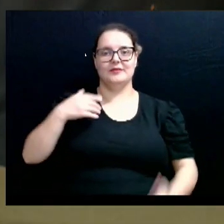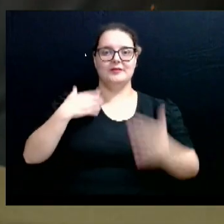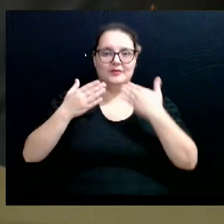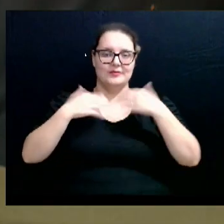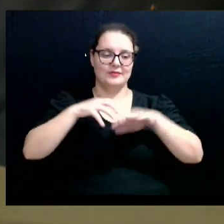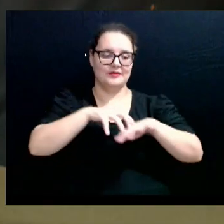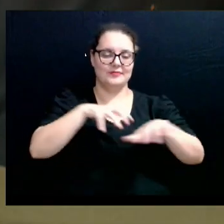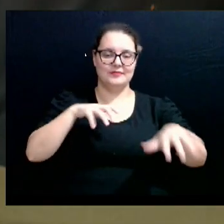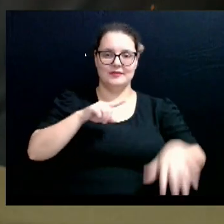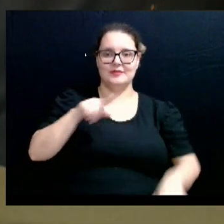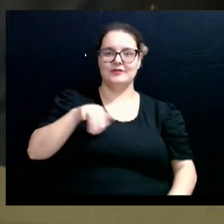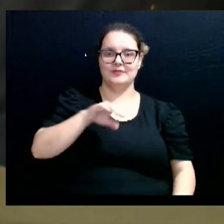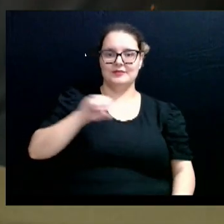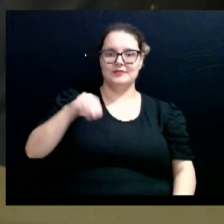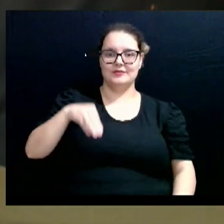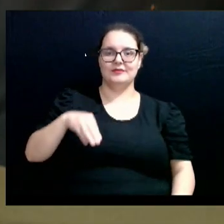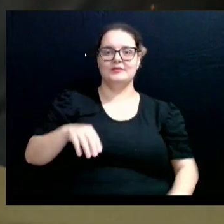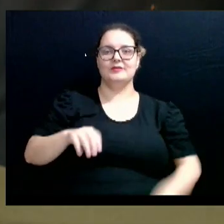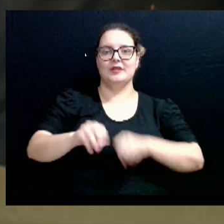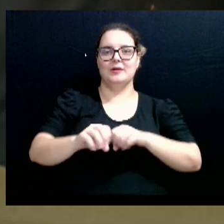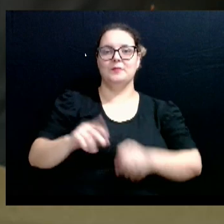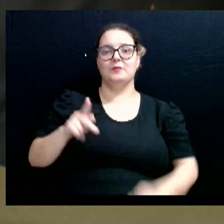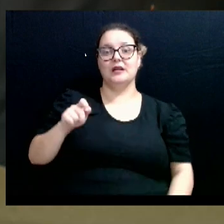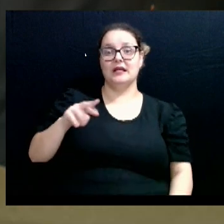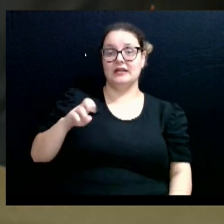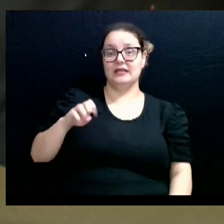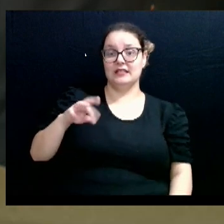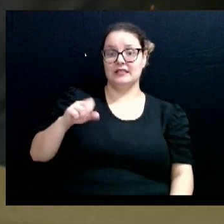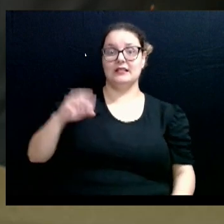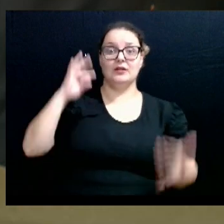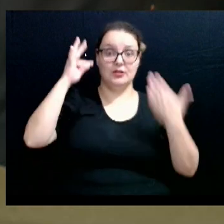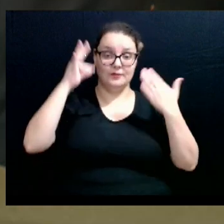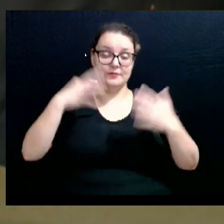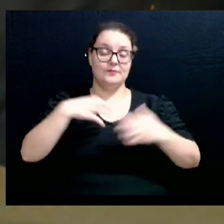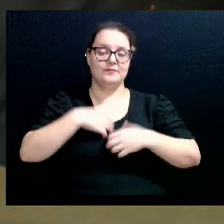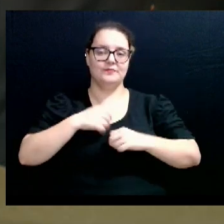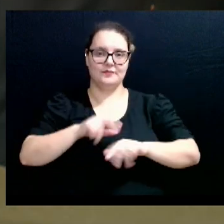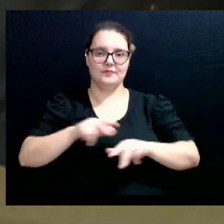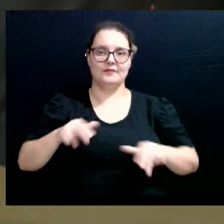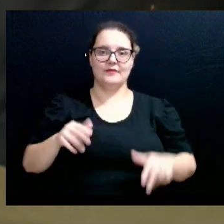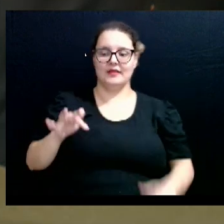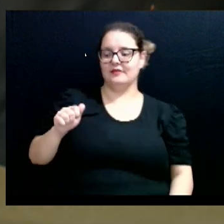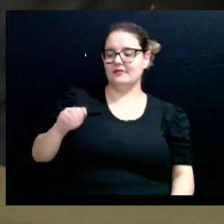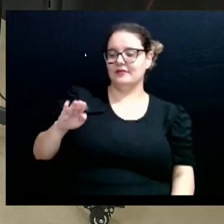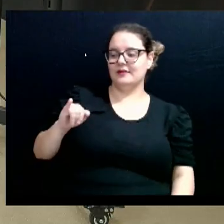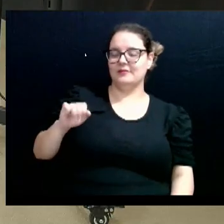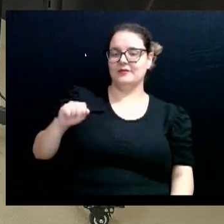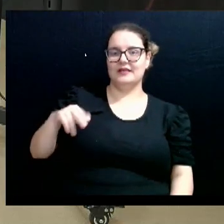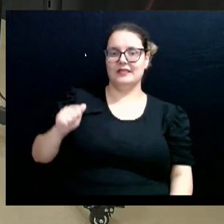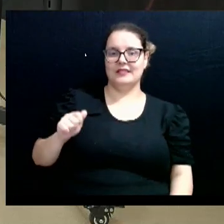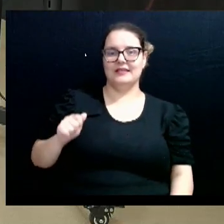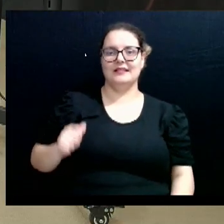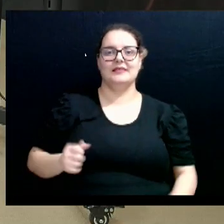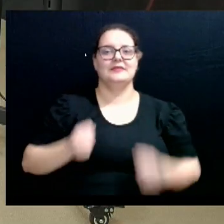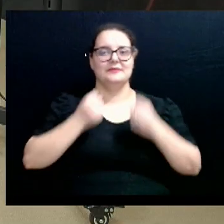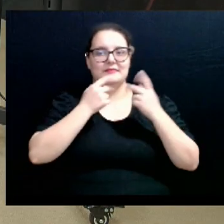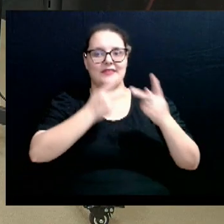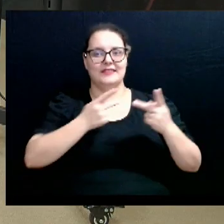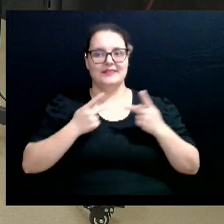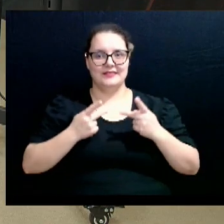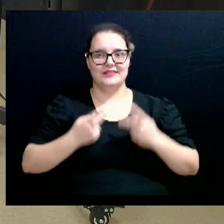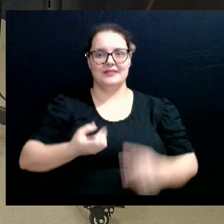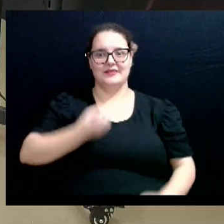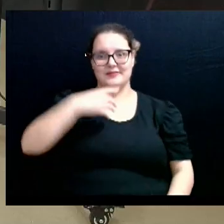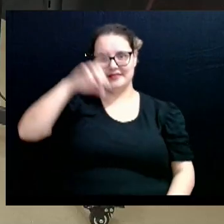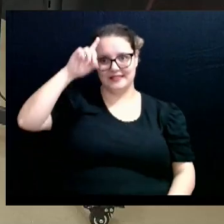é educadora parental e terapeuta emocional, Fabiana de Ângeles. Seja muito bem-vinda, Fabiana, bom dia, obrigada pela